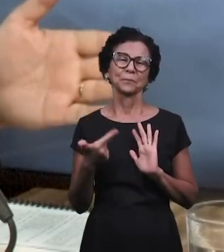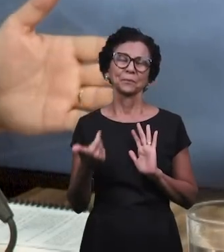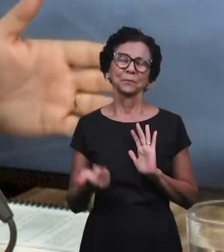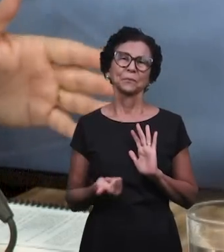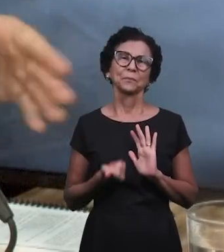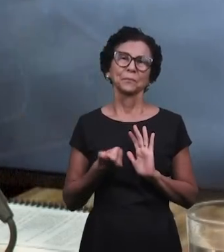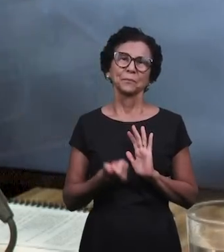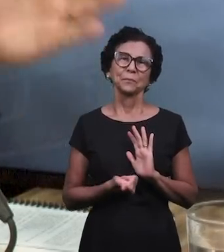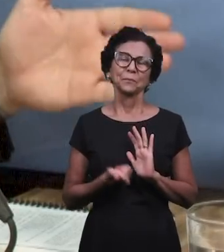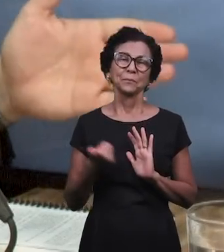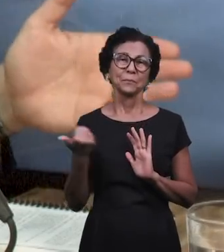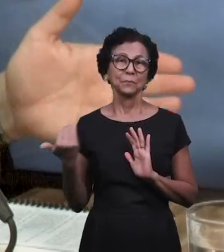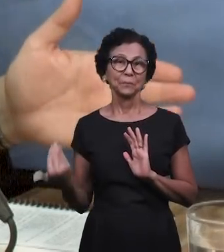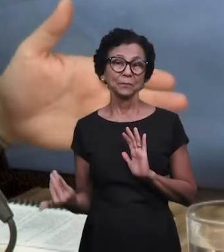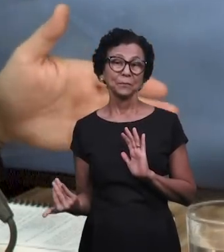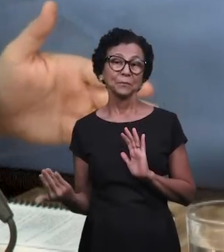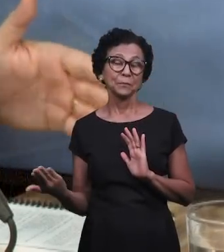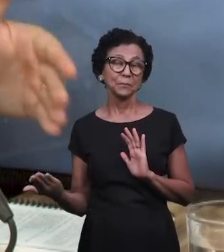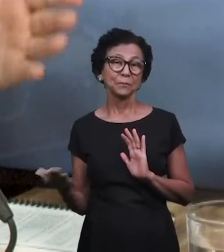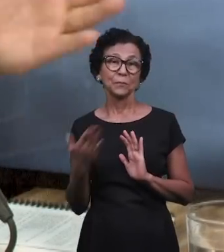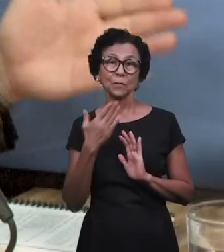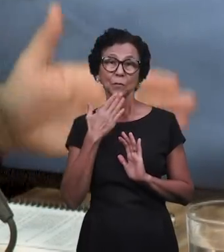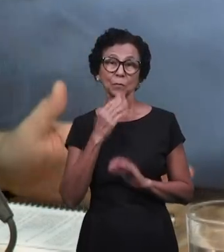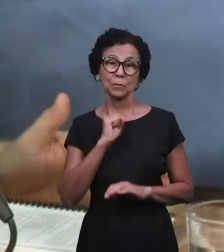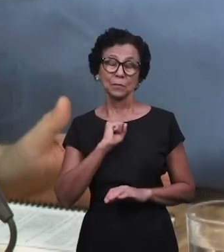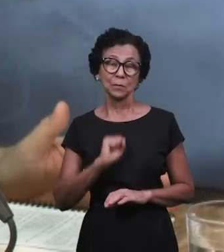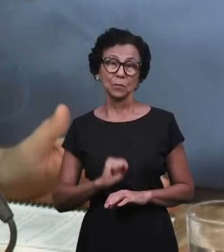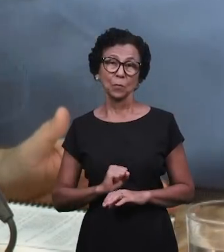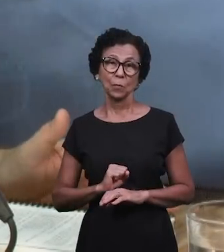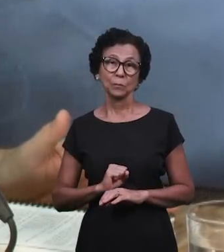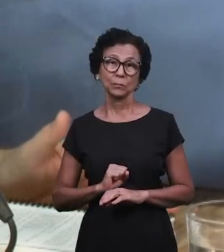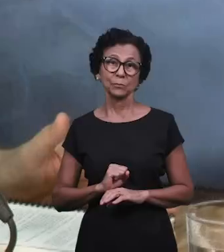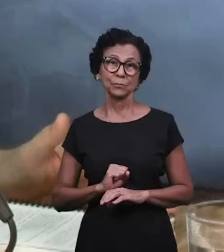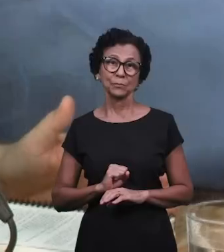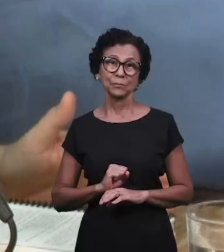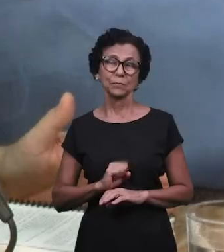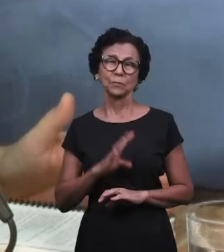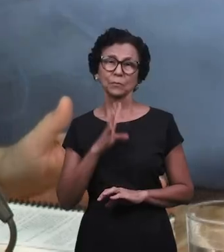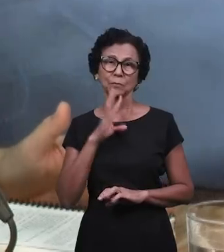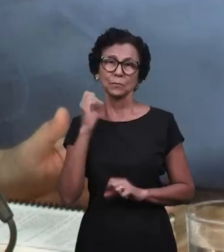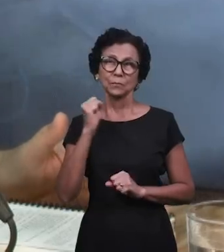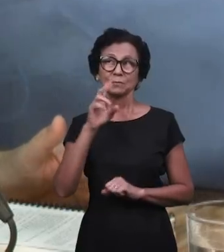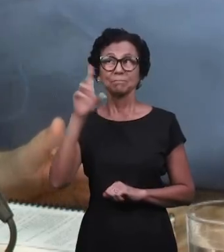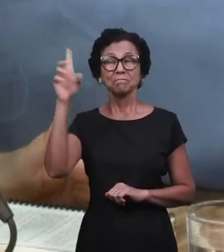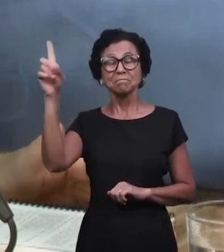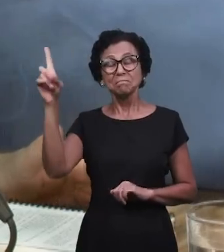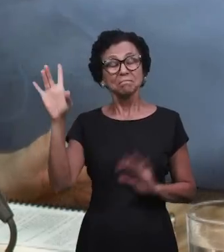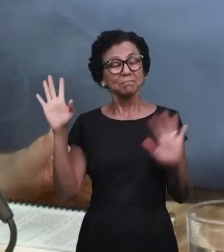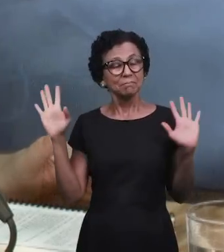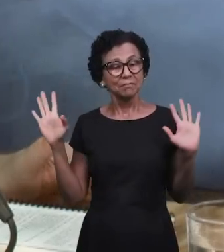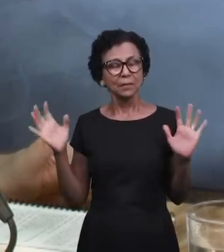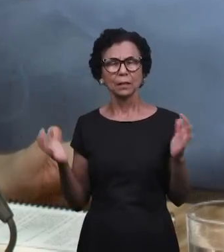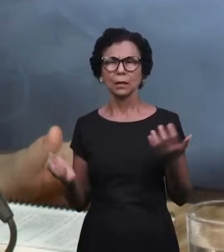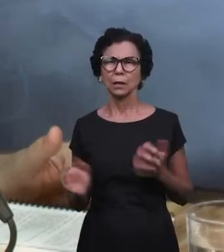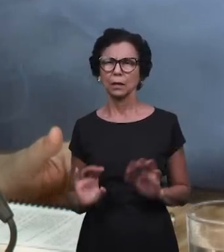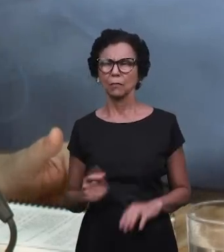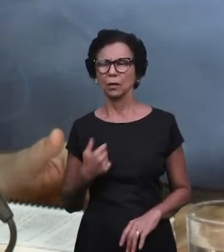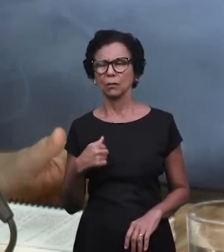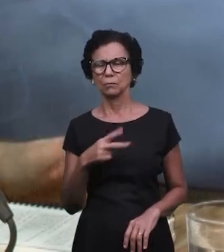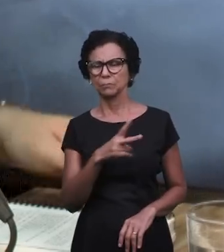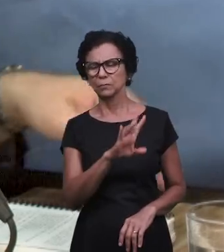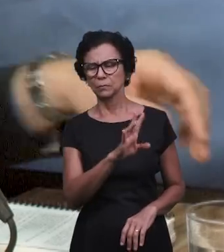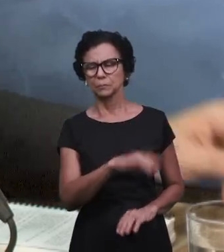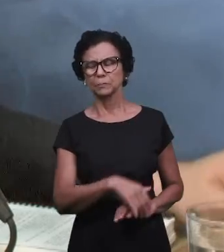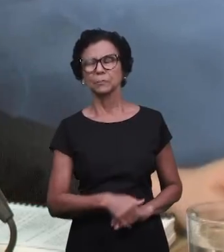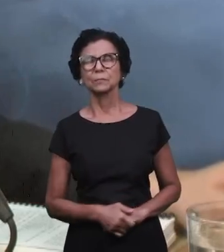um bom conselho, conhecia os grandes feitos do Senhor, mas não quis acompanhar. Sacerdote, mas não quis ir em frente. E o